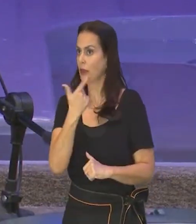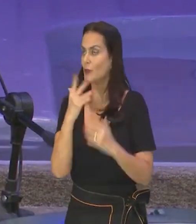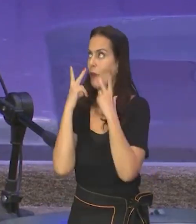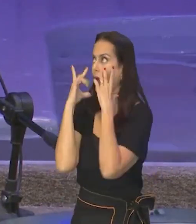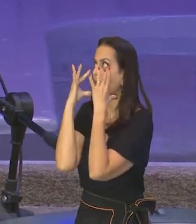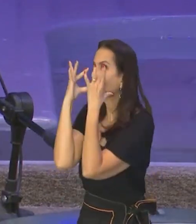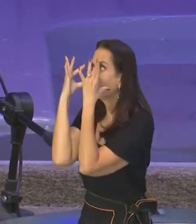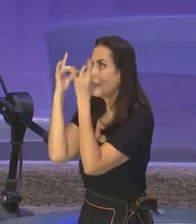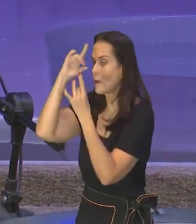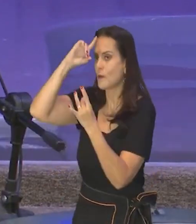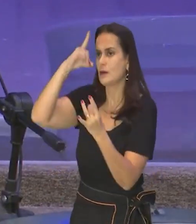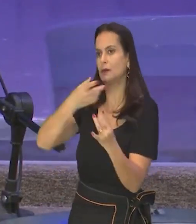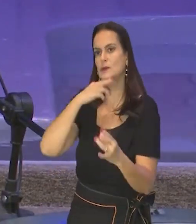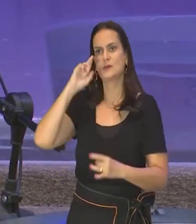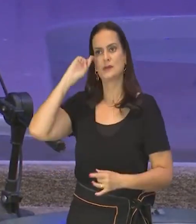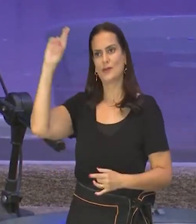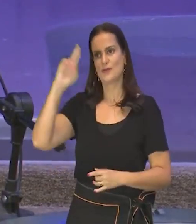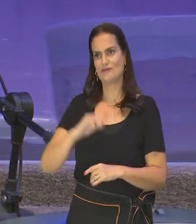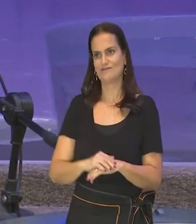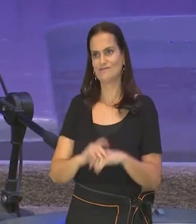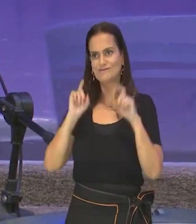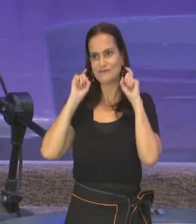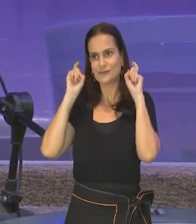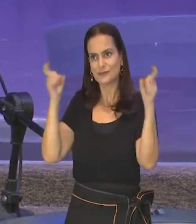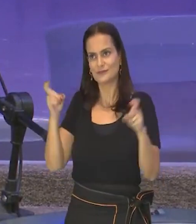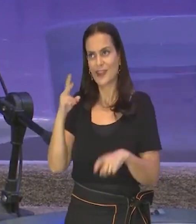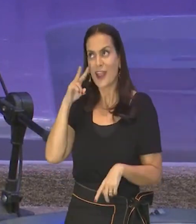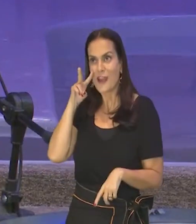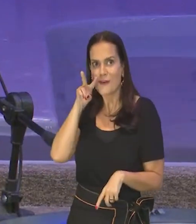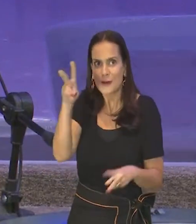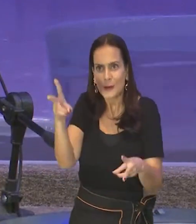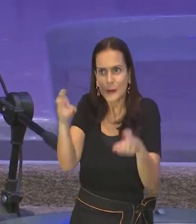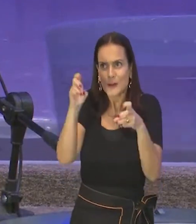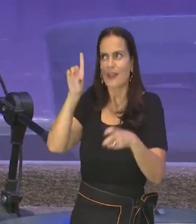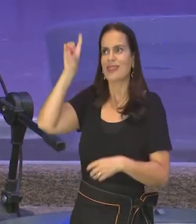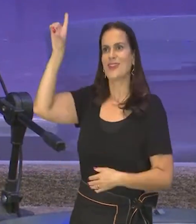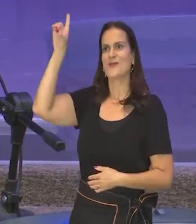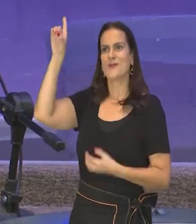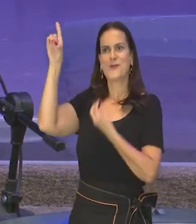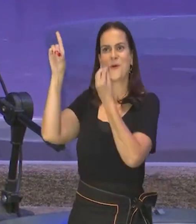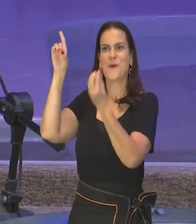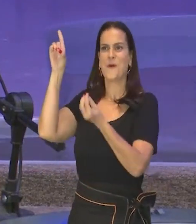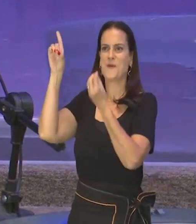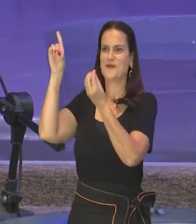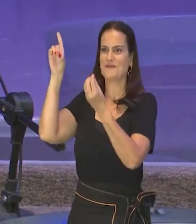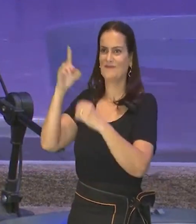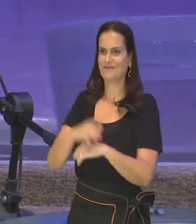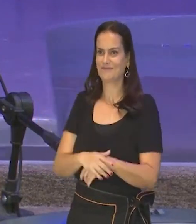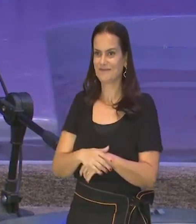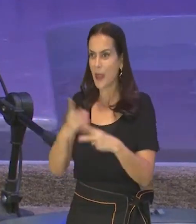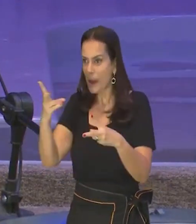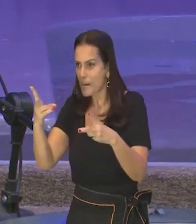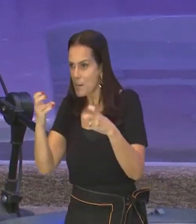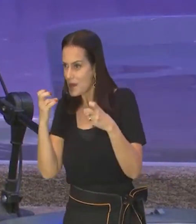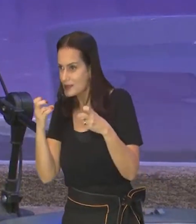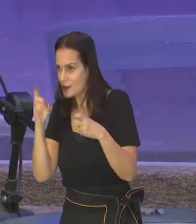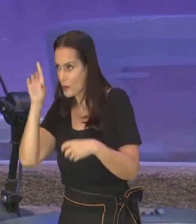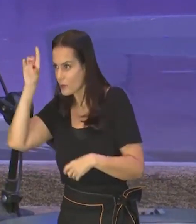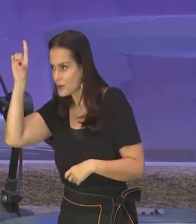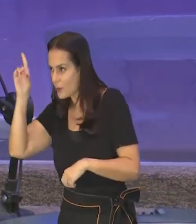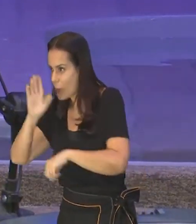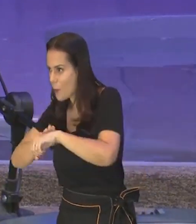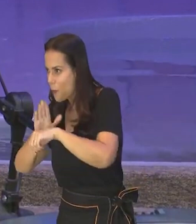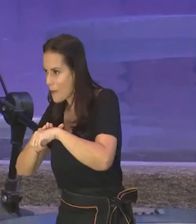ao mandamento do Senhor. Eu vejo Deus. Eu vejo Deus no movimento das águas,